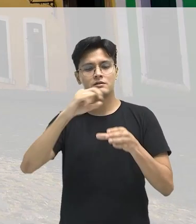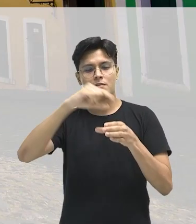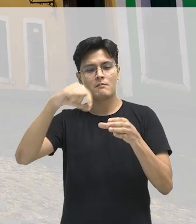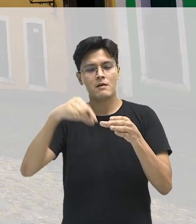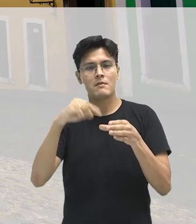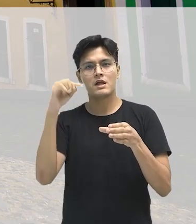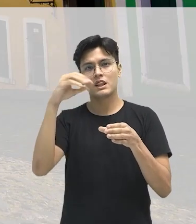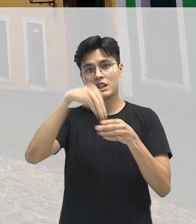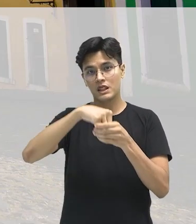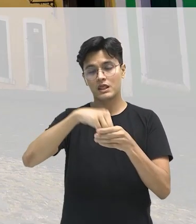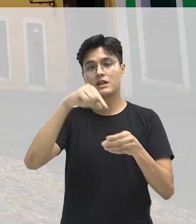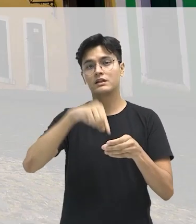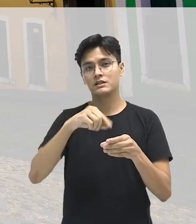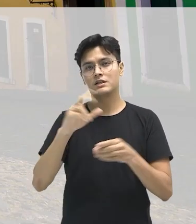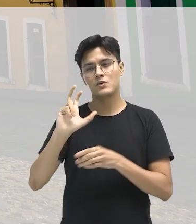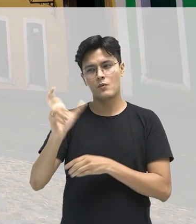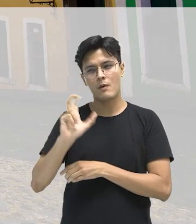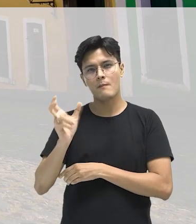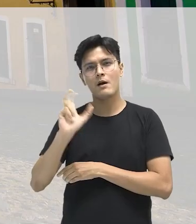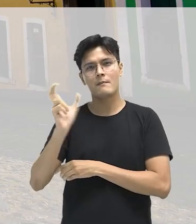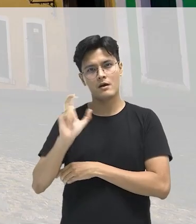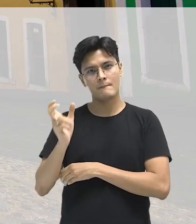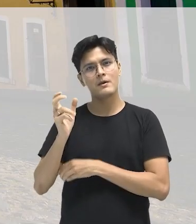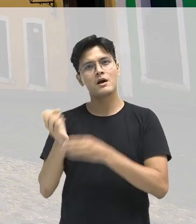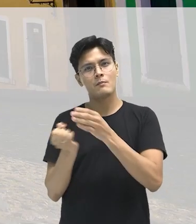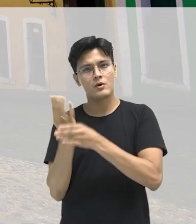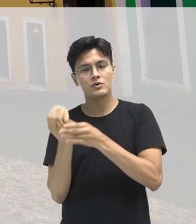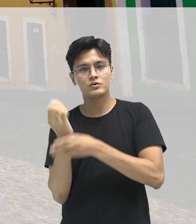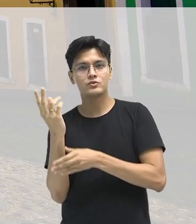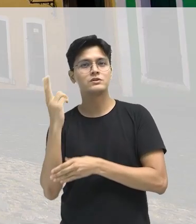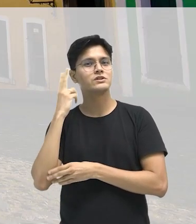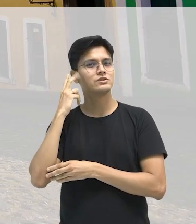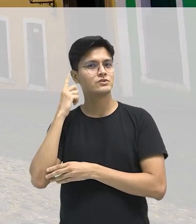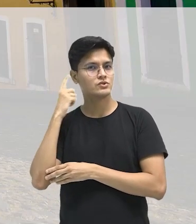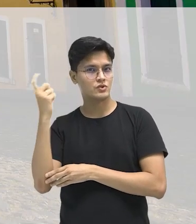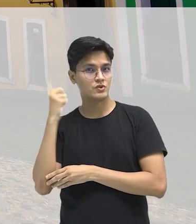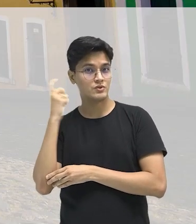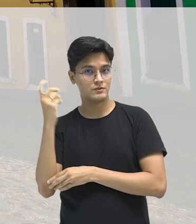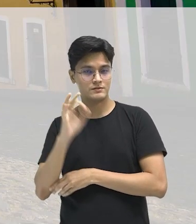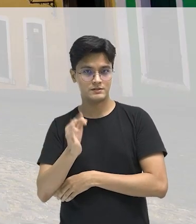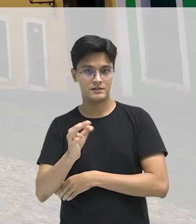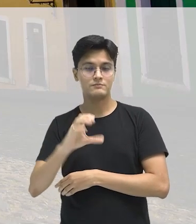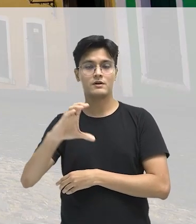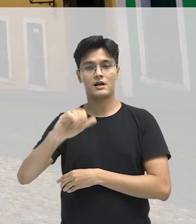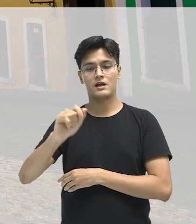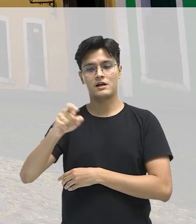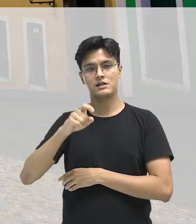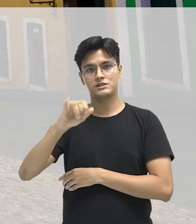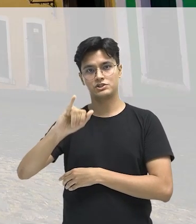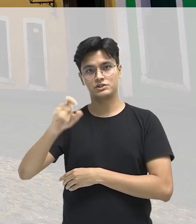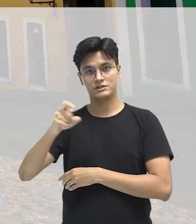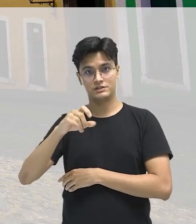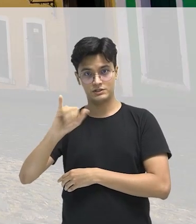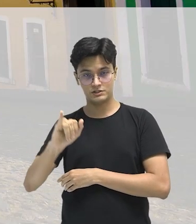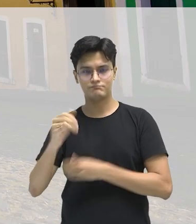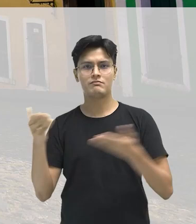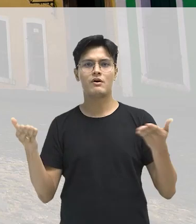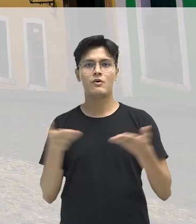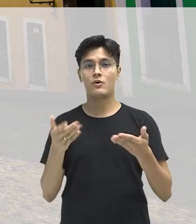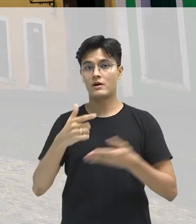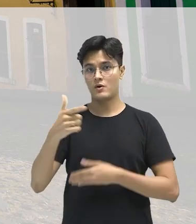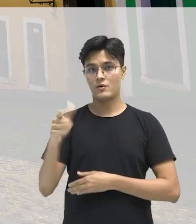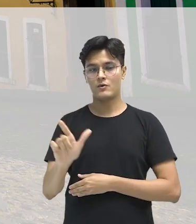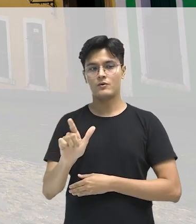som, certo? Então, aqui é o nosso cachixi. Prosseguindo, vamos para o